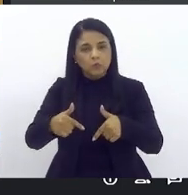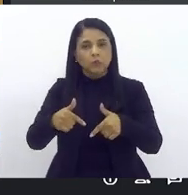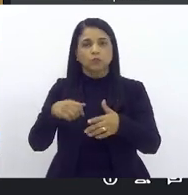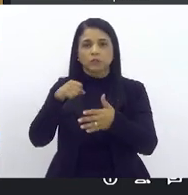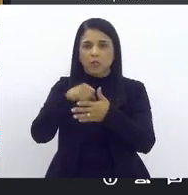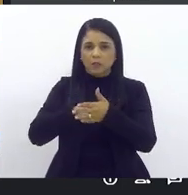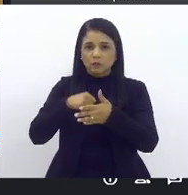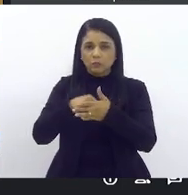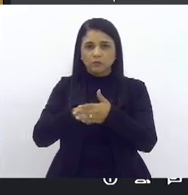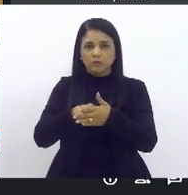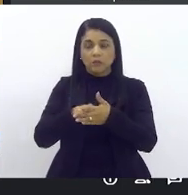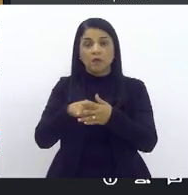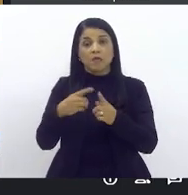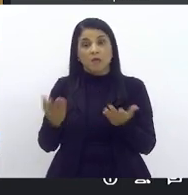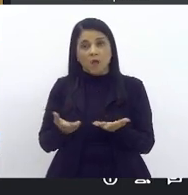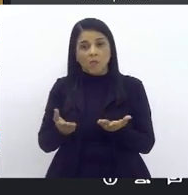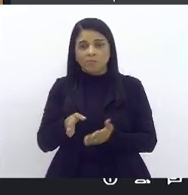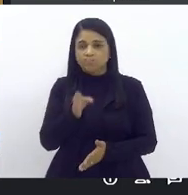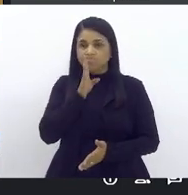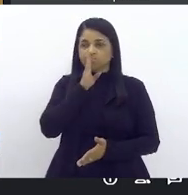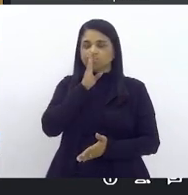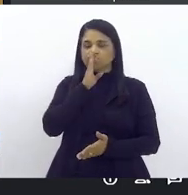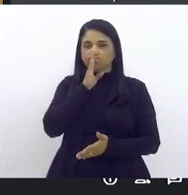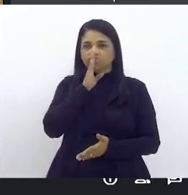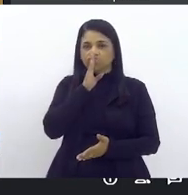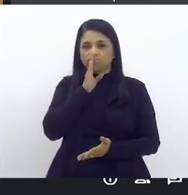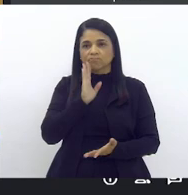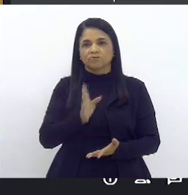estão silenciadas há muito tempo,